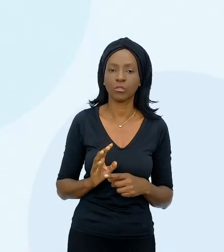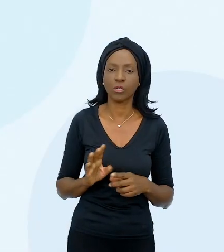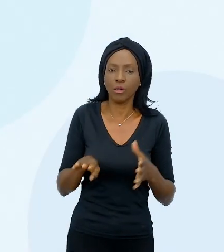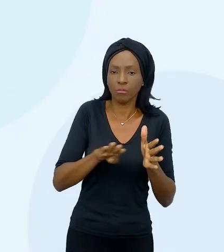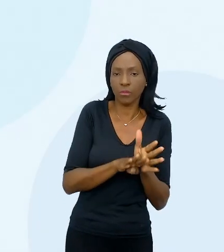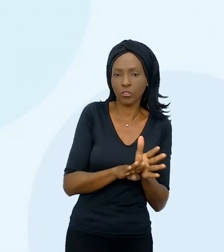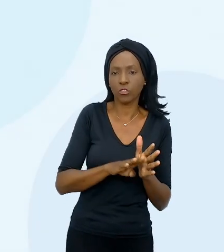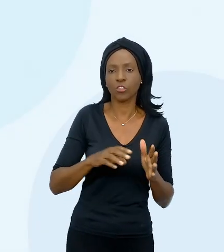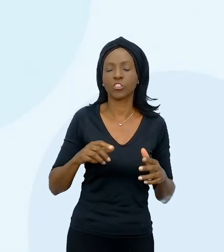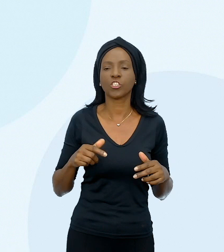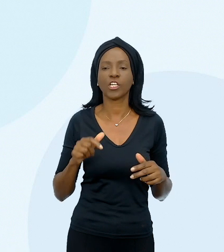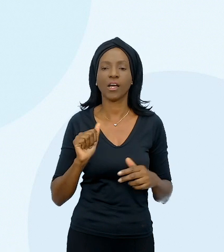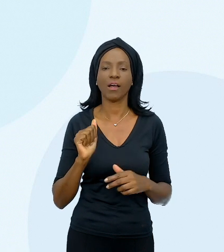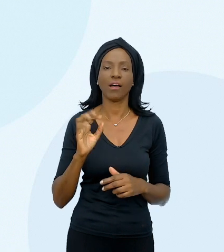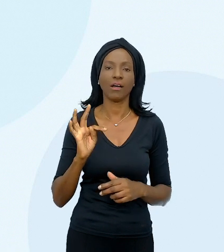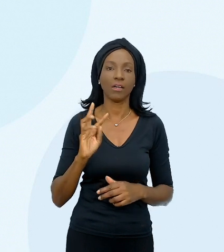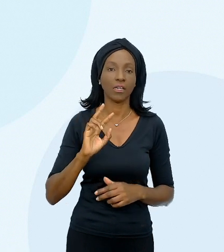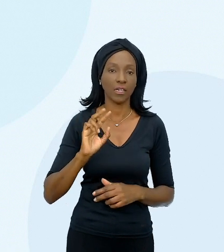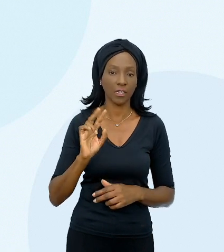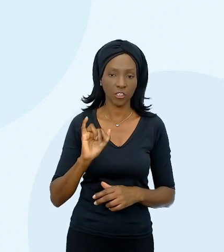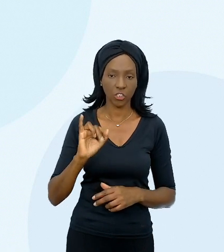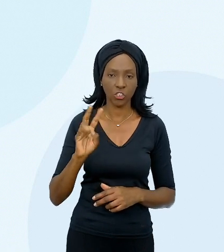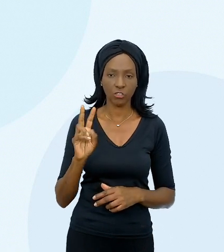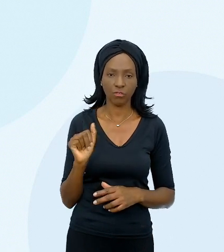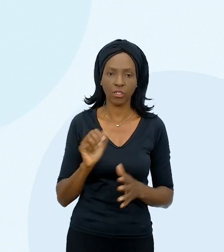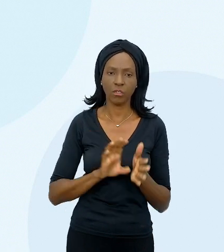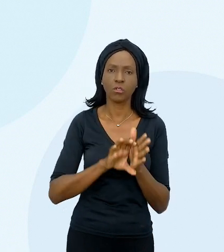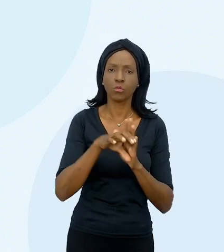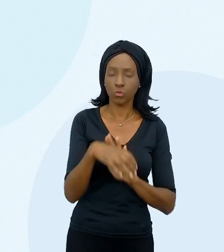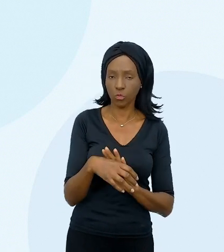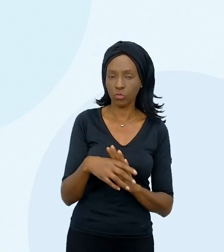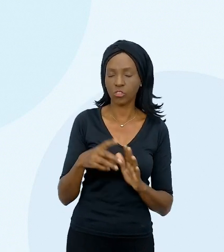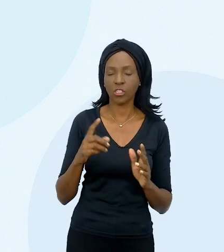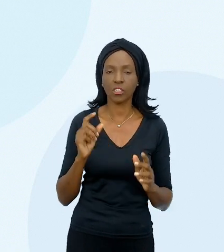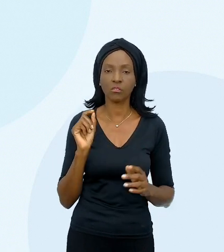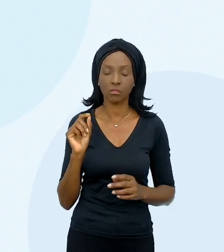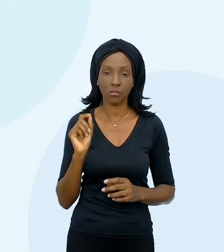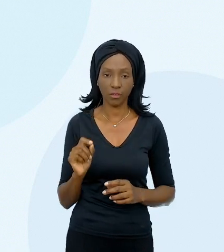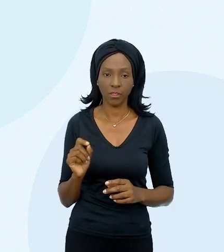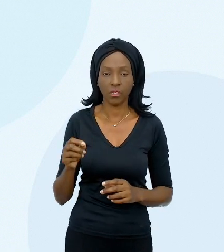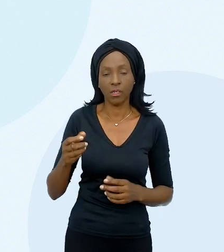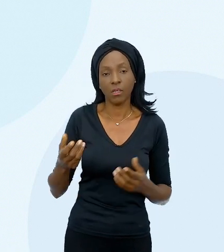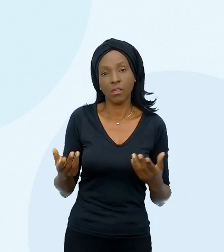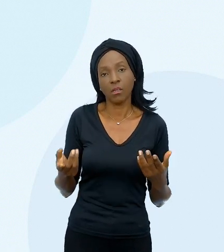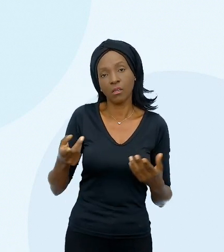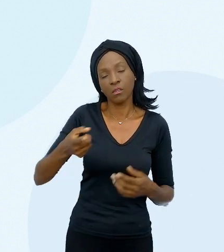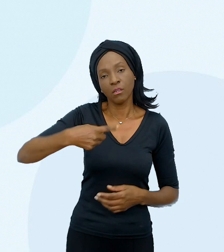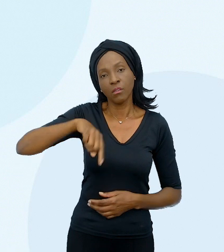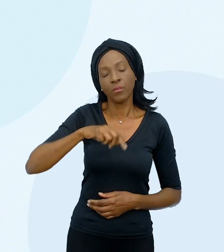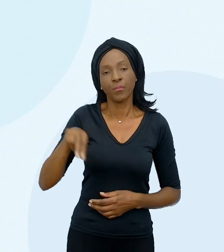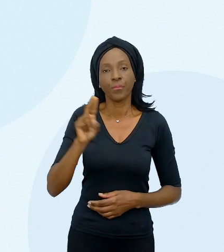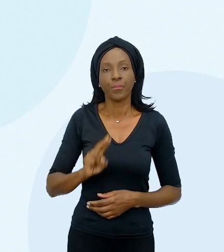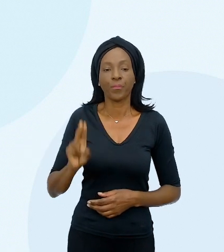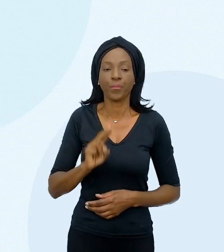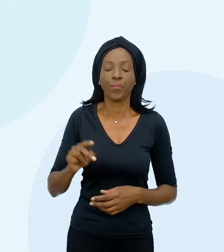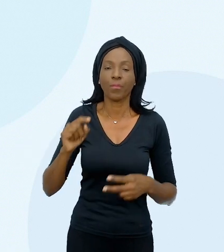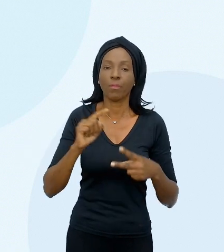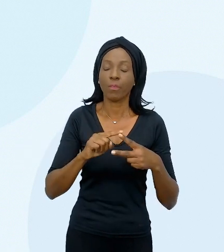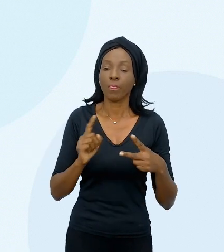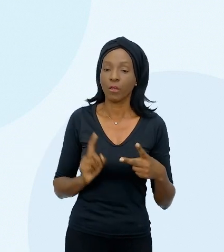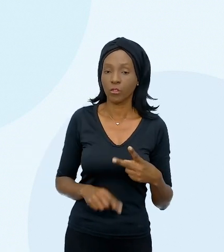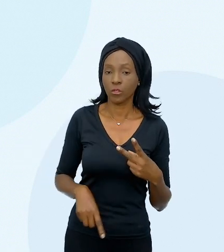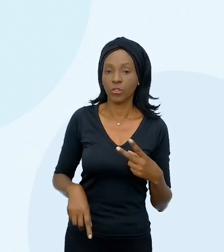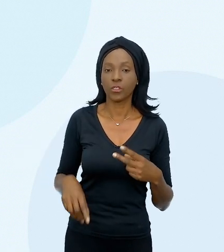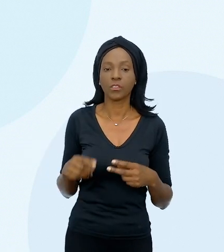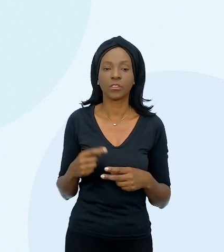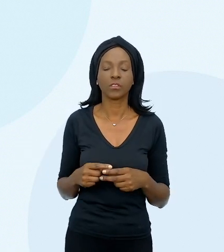ativa, vamos tratar aqui um pouco do conceito. Então, no caso aqui, nós estamos utilizando dois autores, né, que é